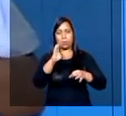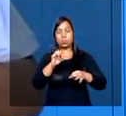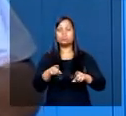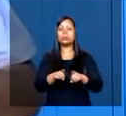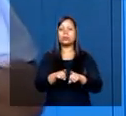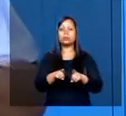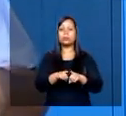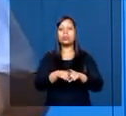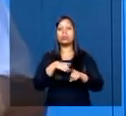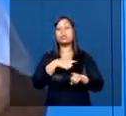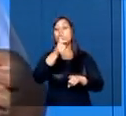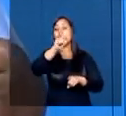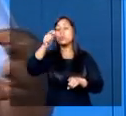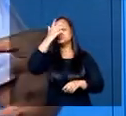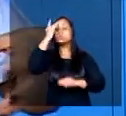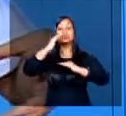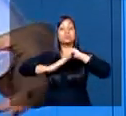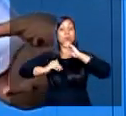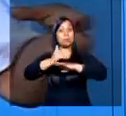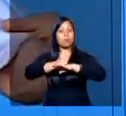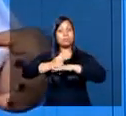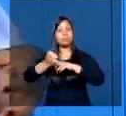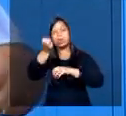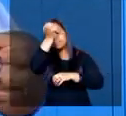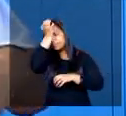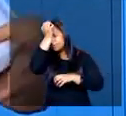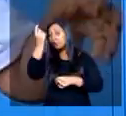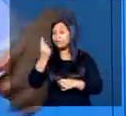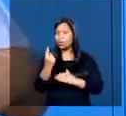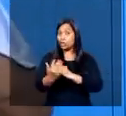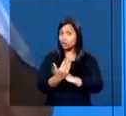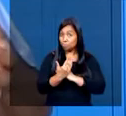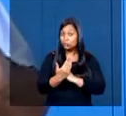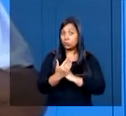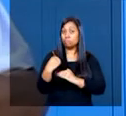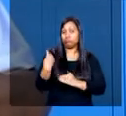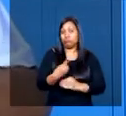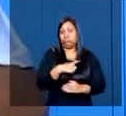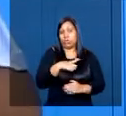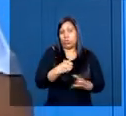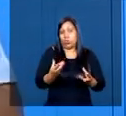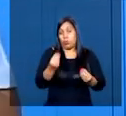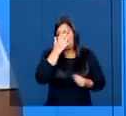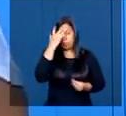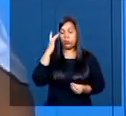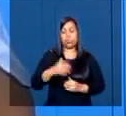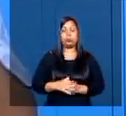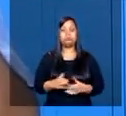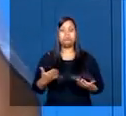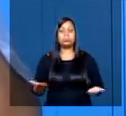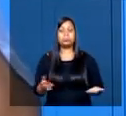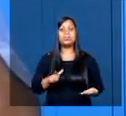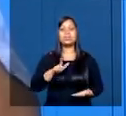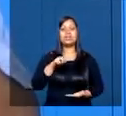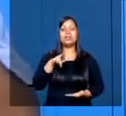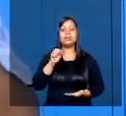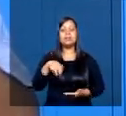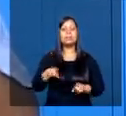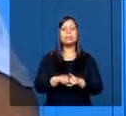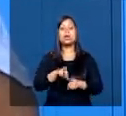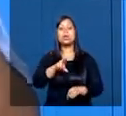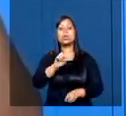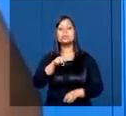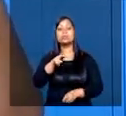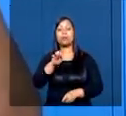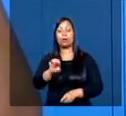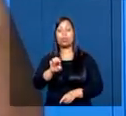vêm eventualmente, são enfermeiras que vêm ajudar quando a gente tem um número maior, né? Que é a Lilian e a Rosiane,